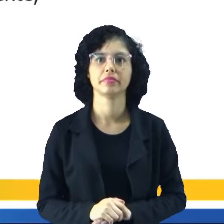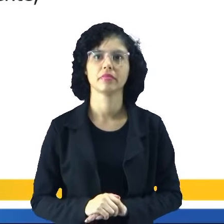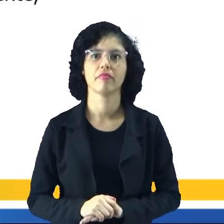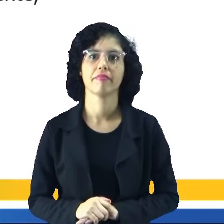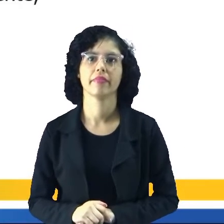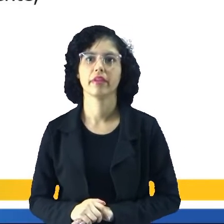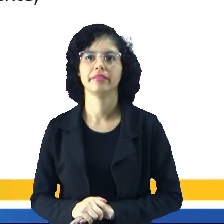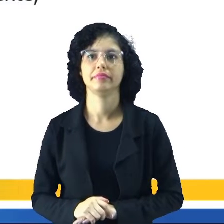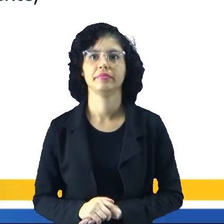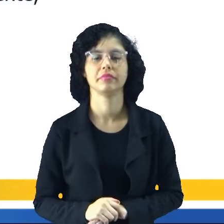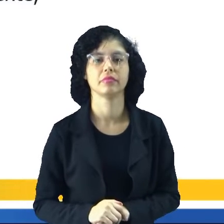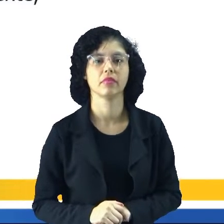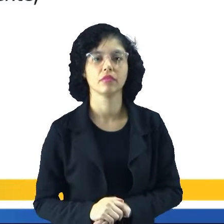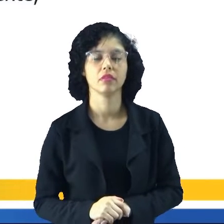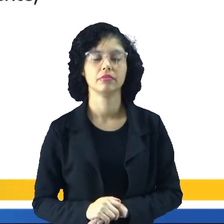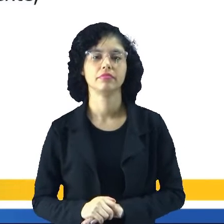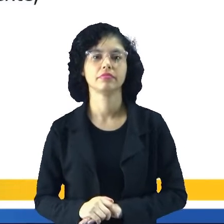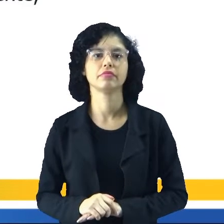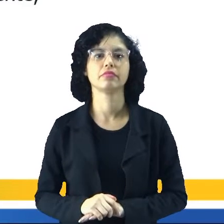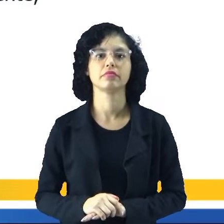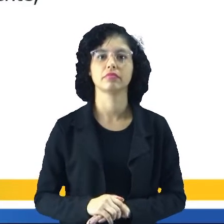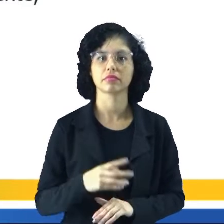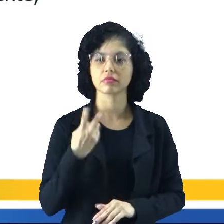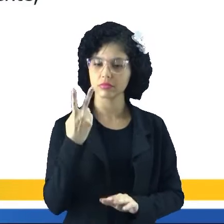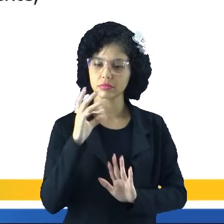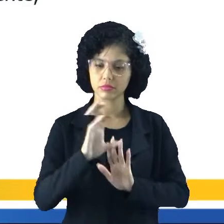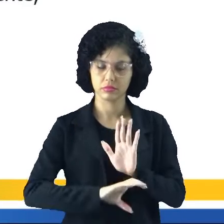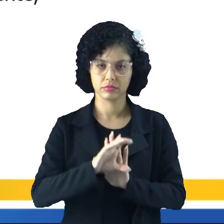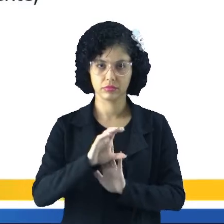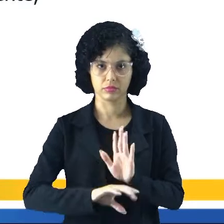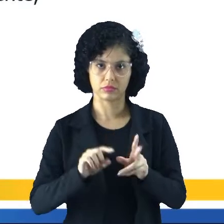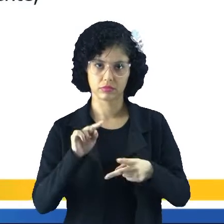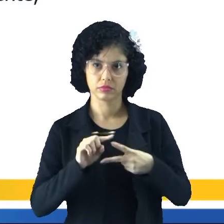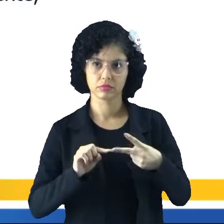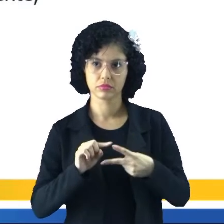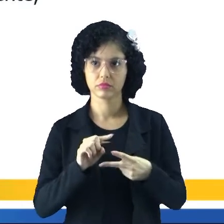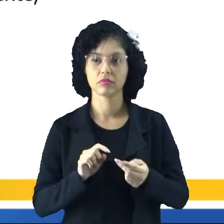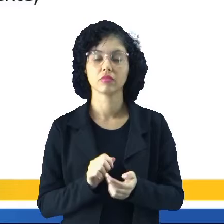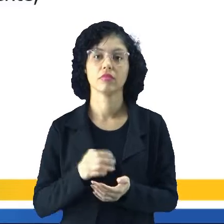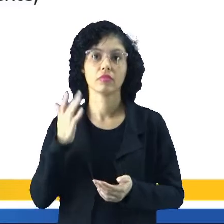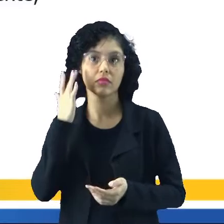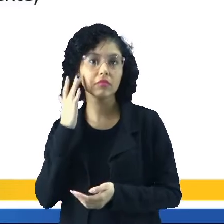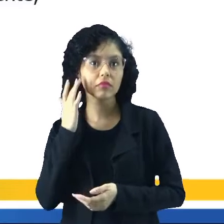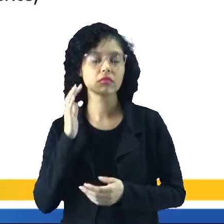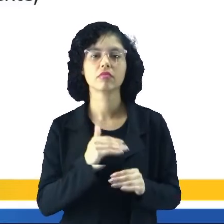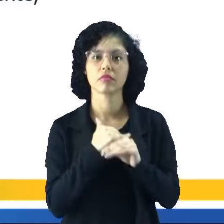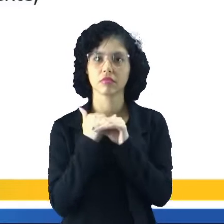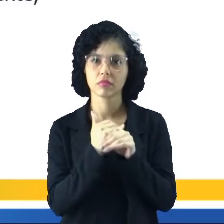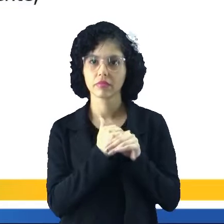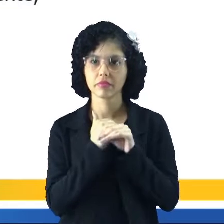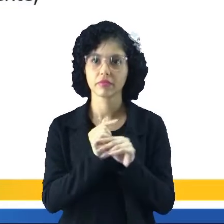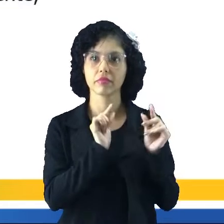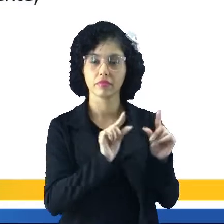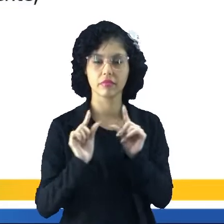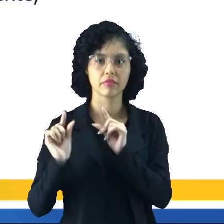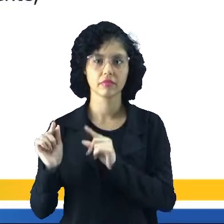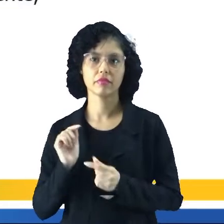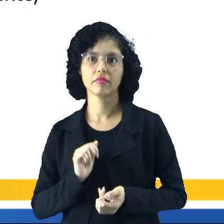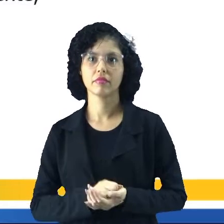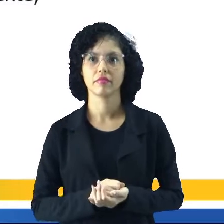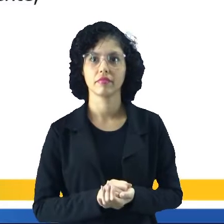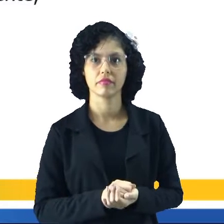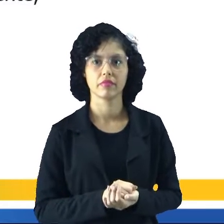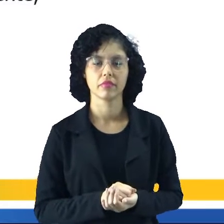Então, galera, temos 2 conceitos básicos aí, né? Tem gente que acha que tudo é a mesma coisa, história em quadrinho, tirinha,